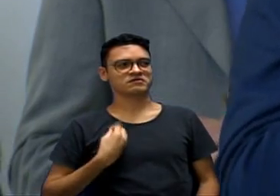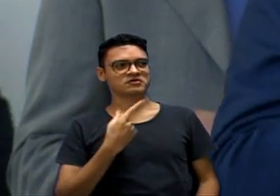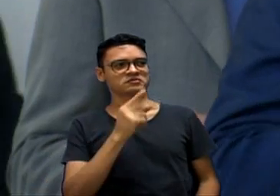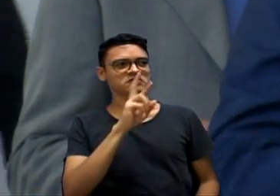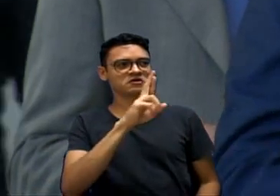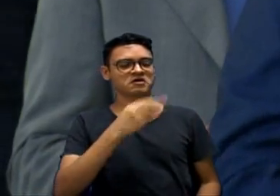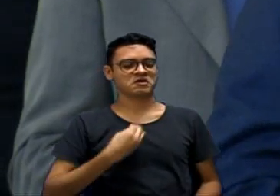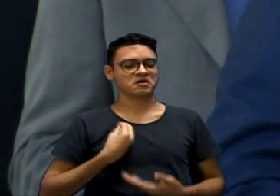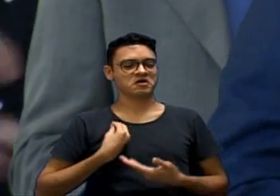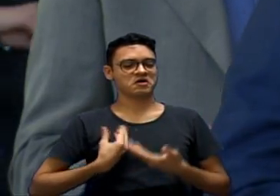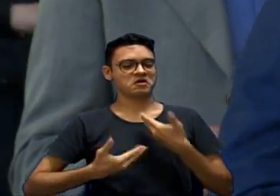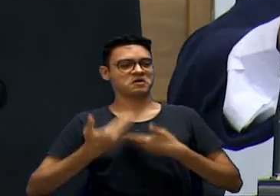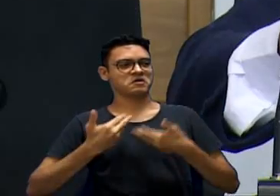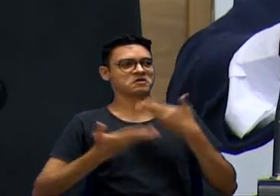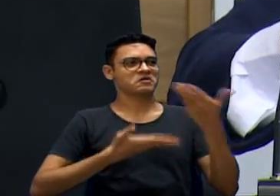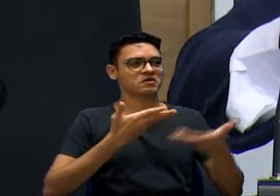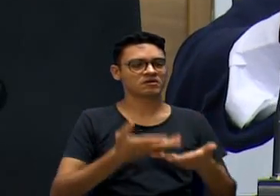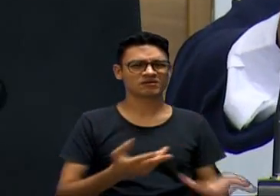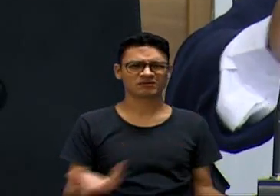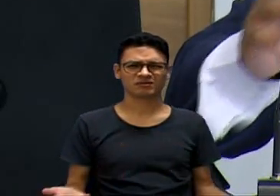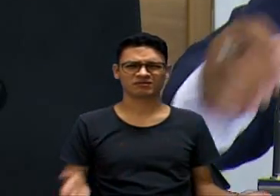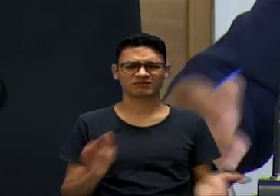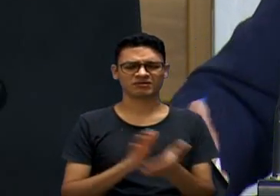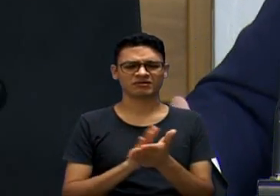dos Fifi.